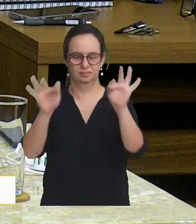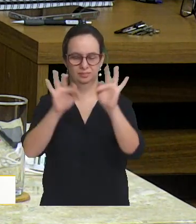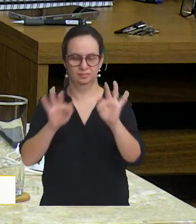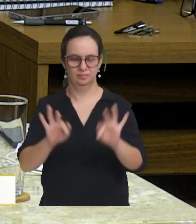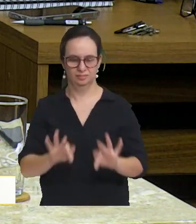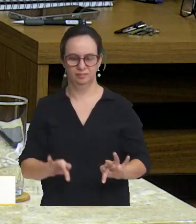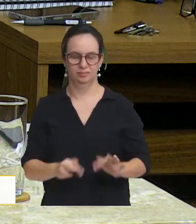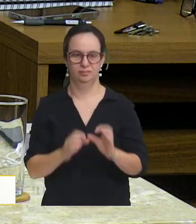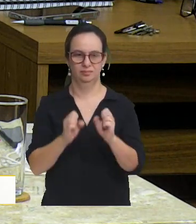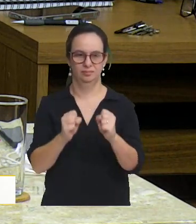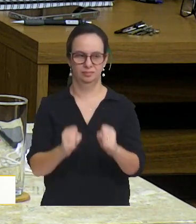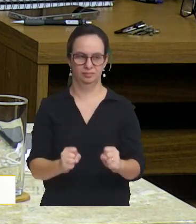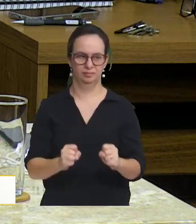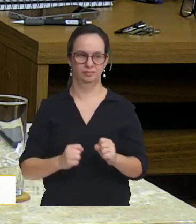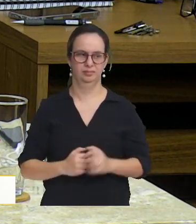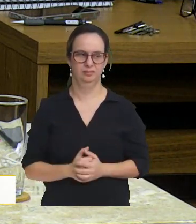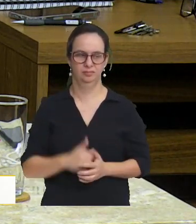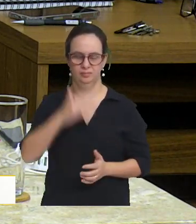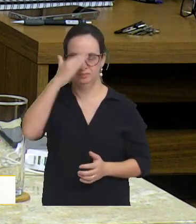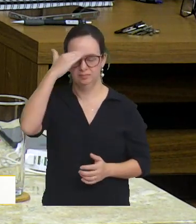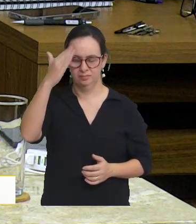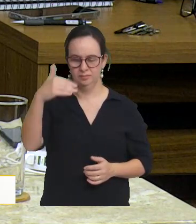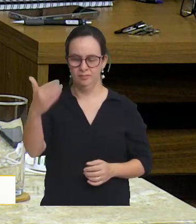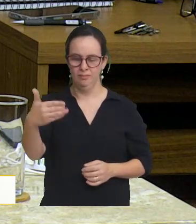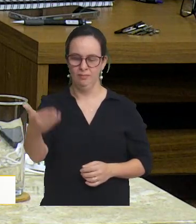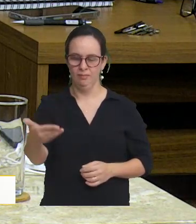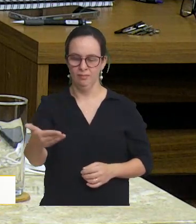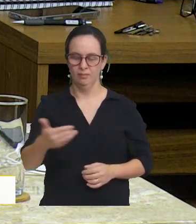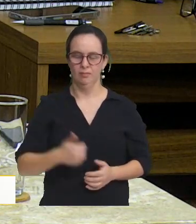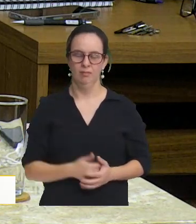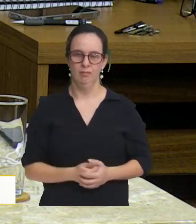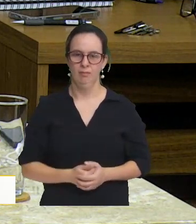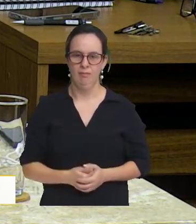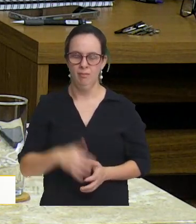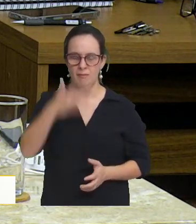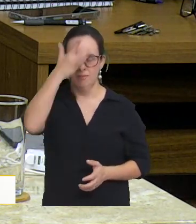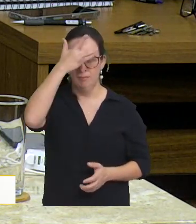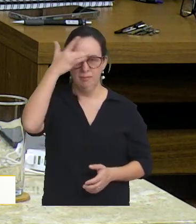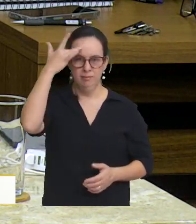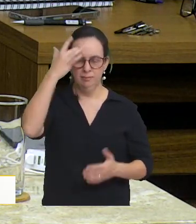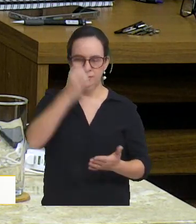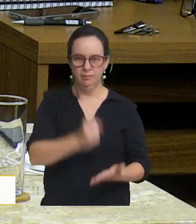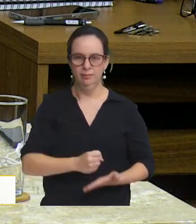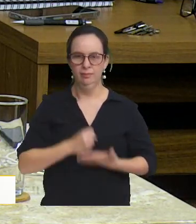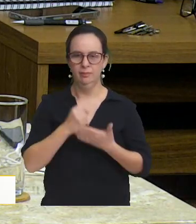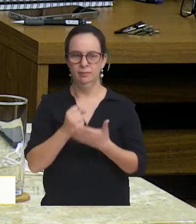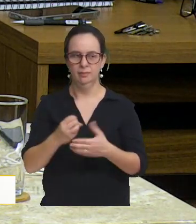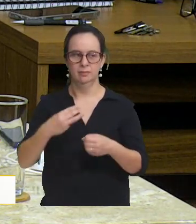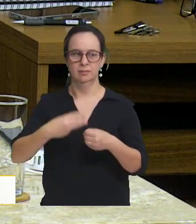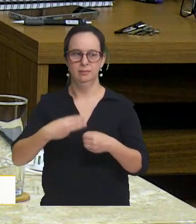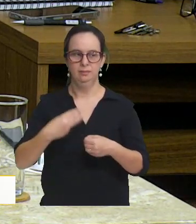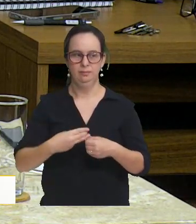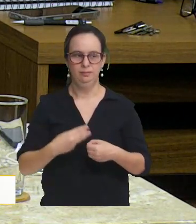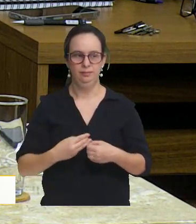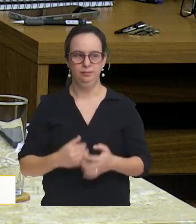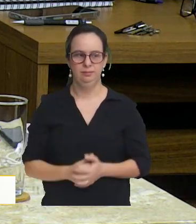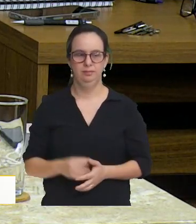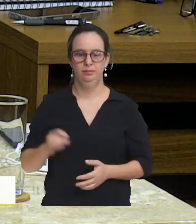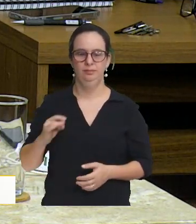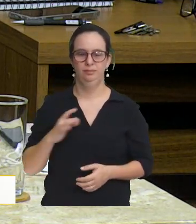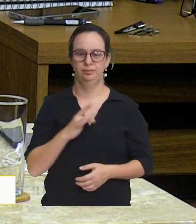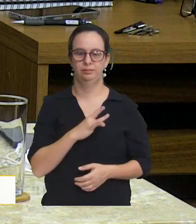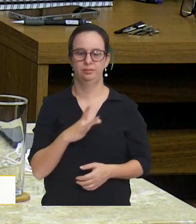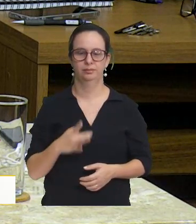podendo homenagear uma pessoa que fez tanto pelo município, que fez tanto pela saúde do município, que fez